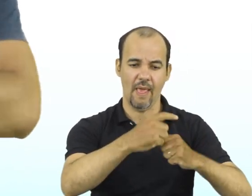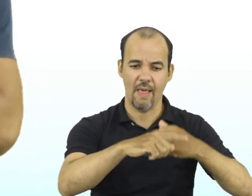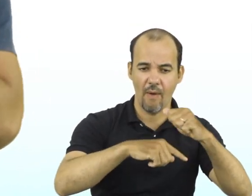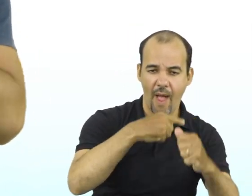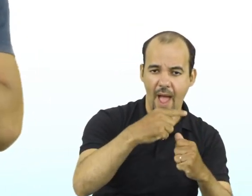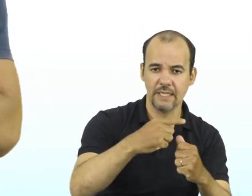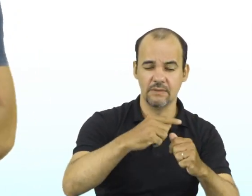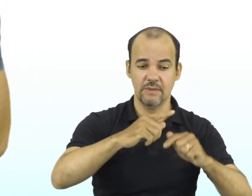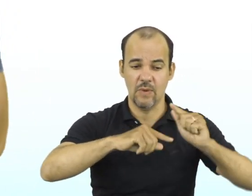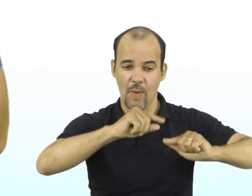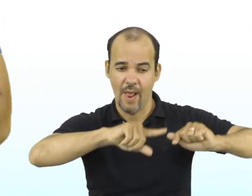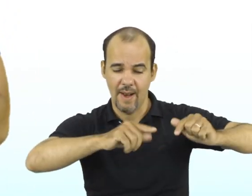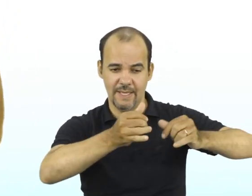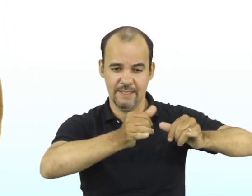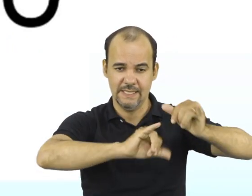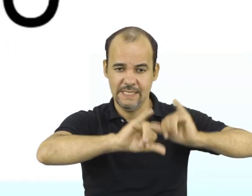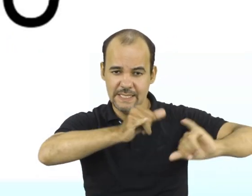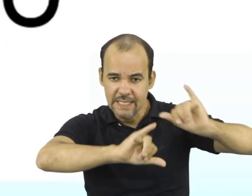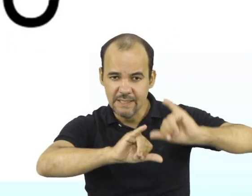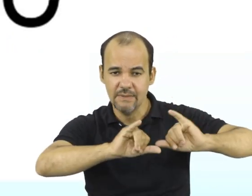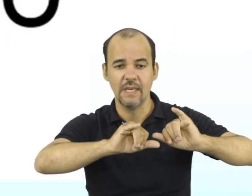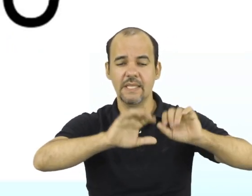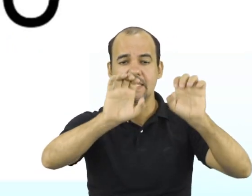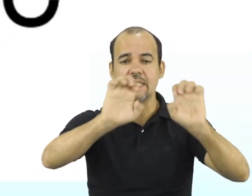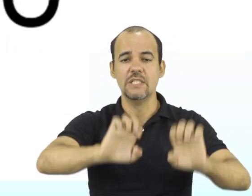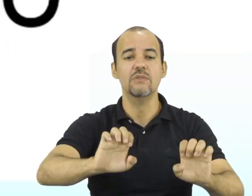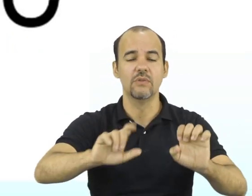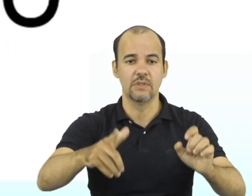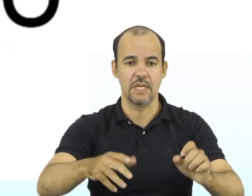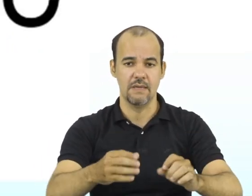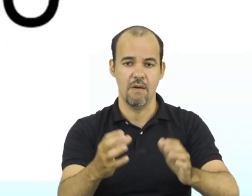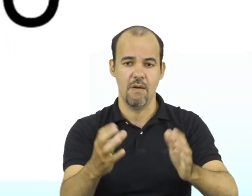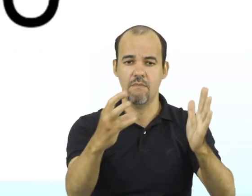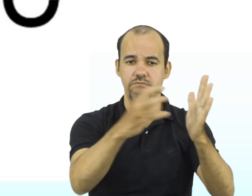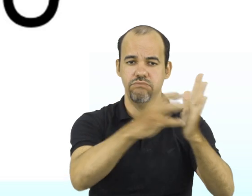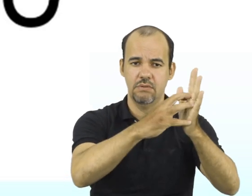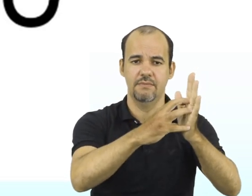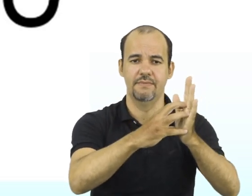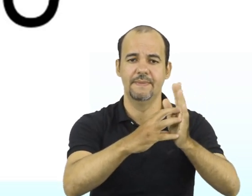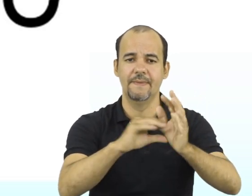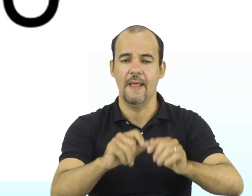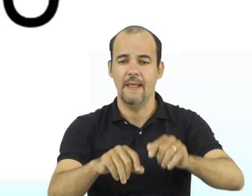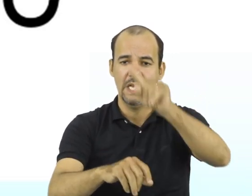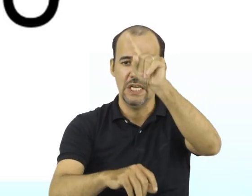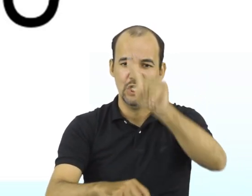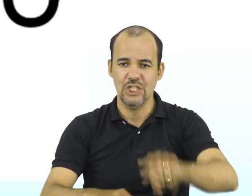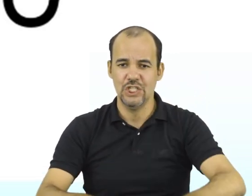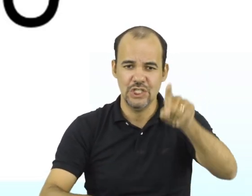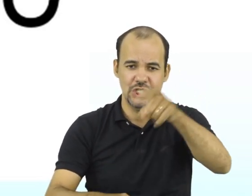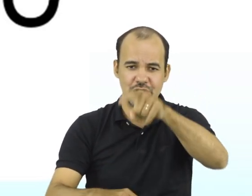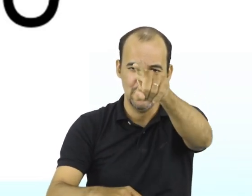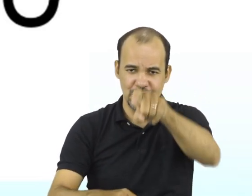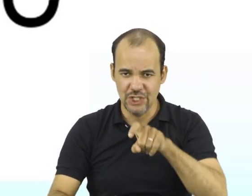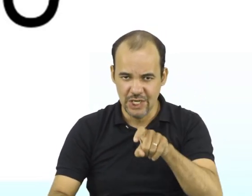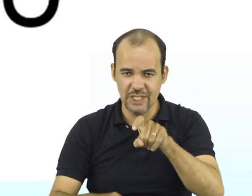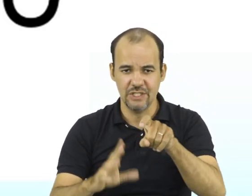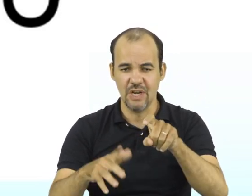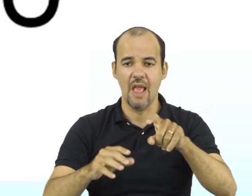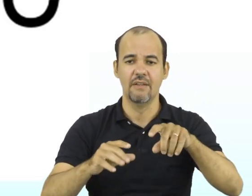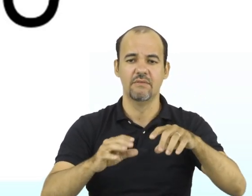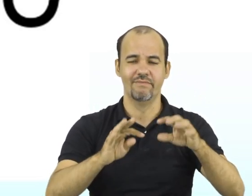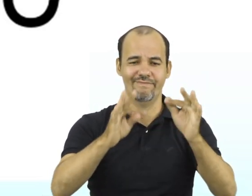átomo de um elemento químico, olha a estrutura, o símbolo. Você já ouviu falar na tabela